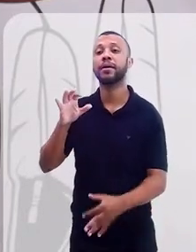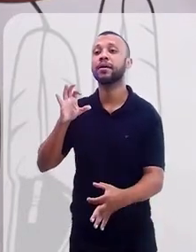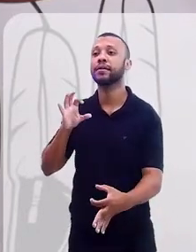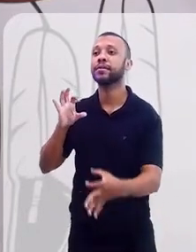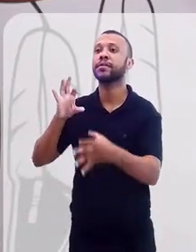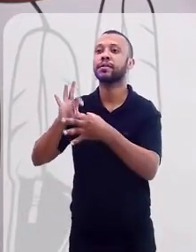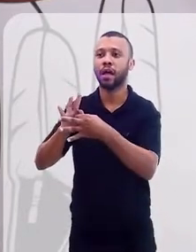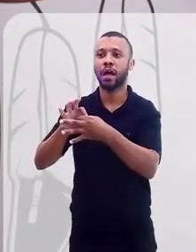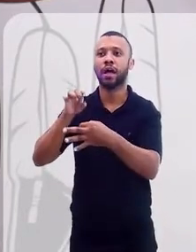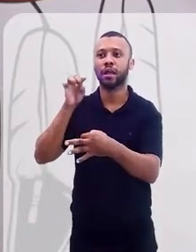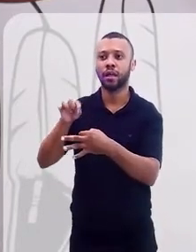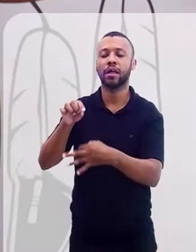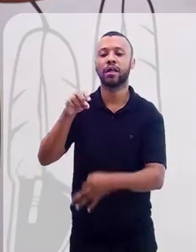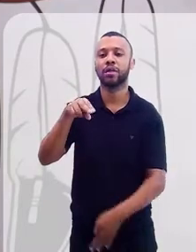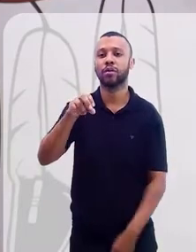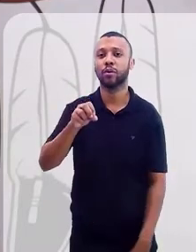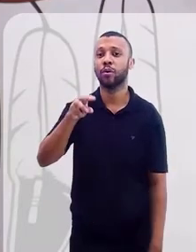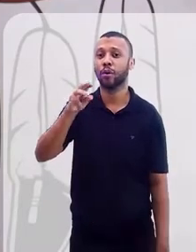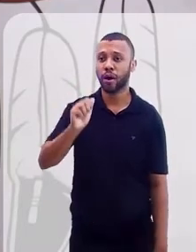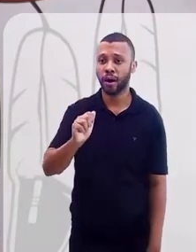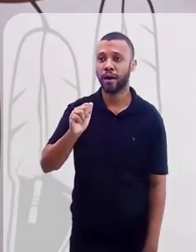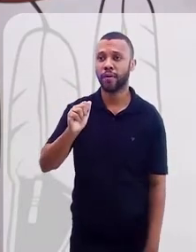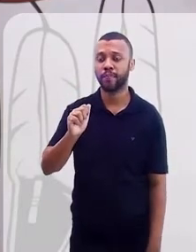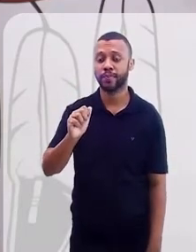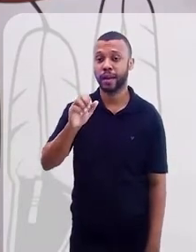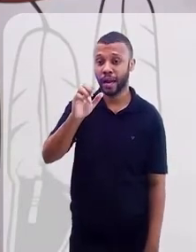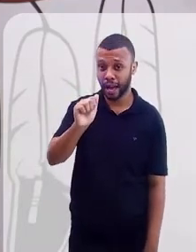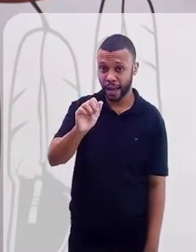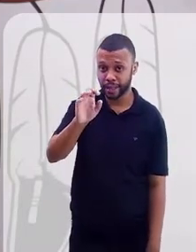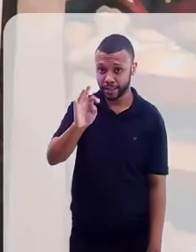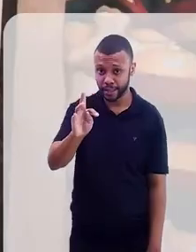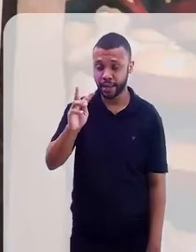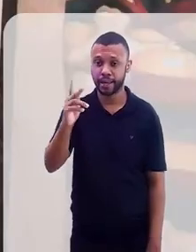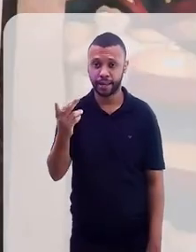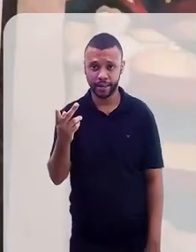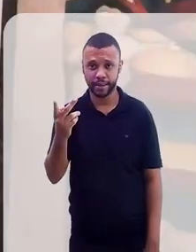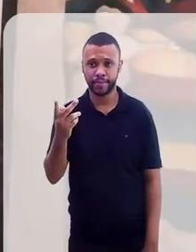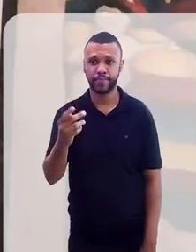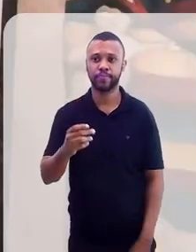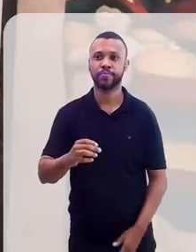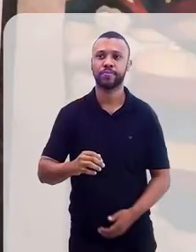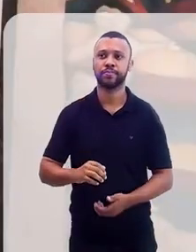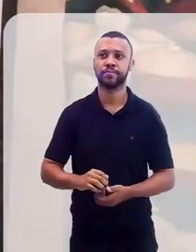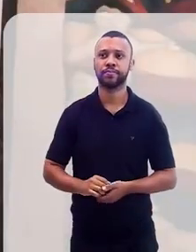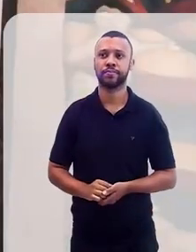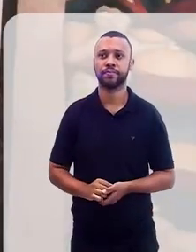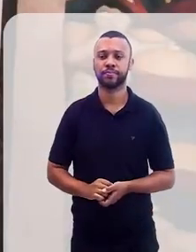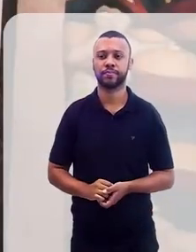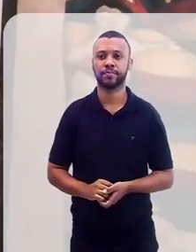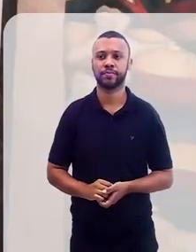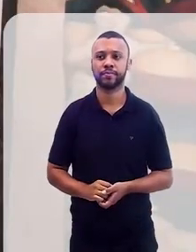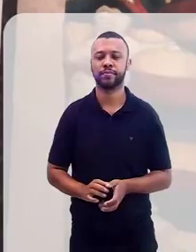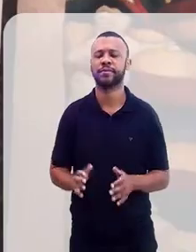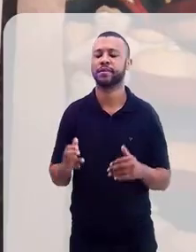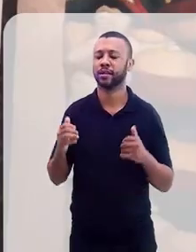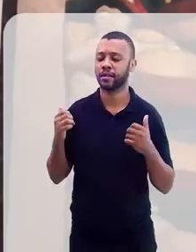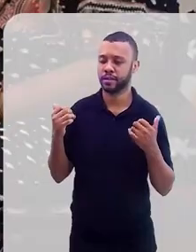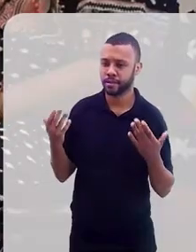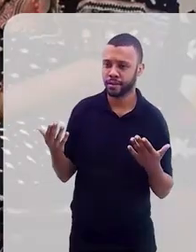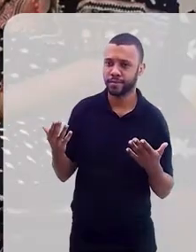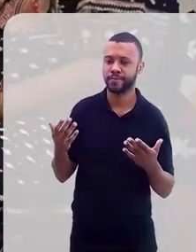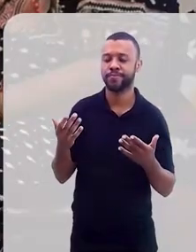linkado ao xamanismo. Então também Noyokami. Eles podem procurar Atamis Bárbara. Atamis com TH, tá, gente? Bárbara. Atamis